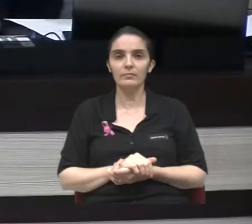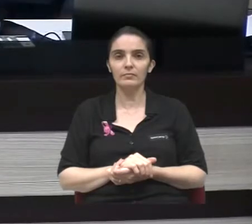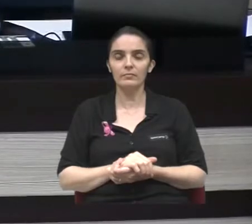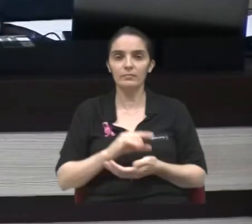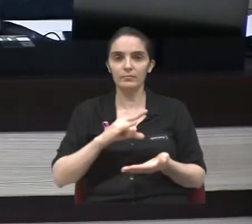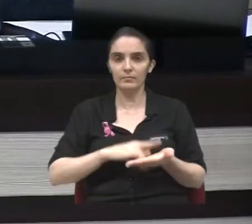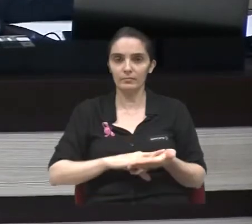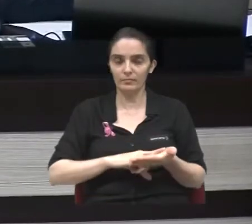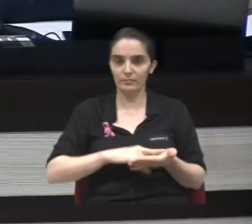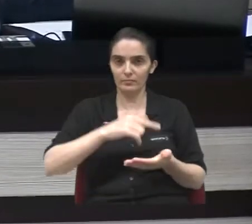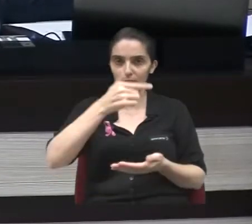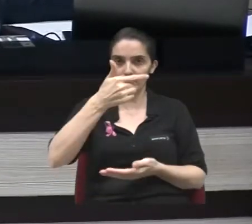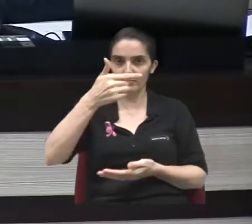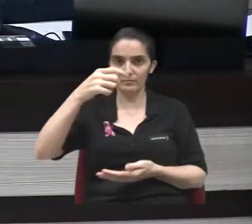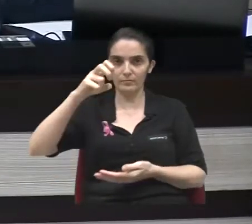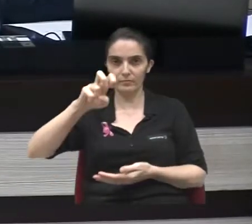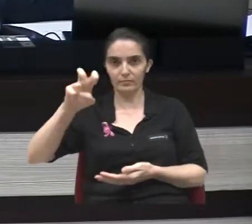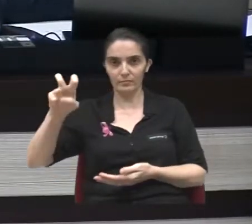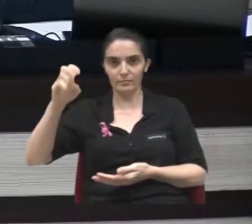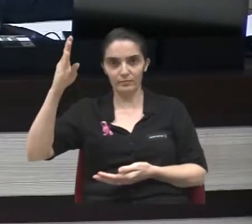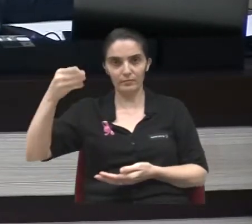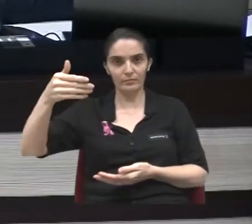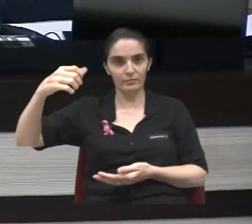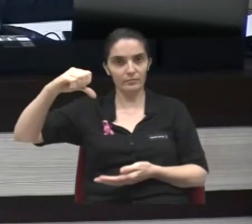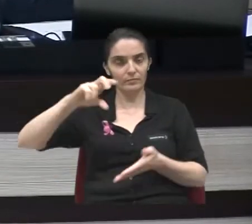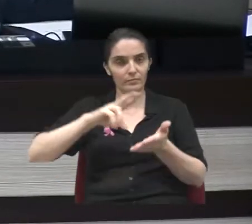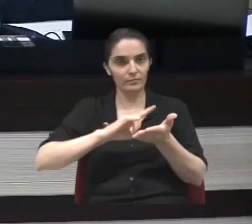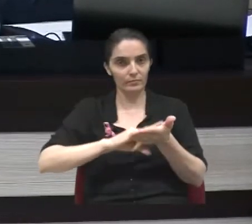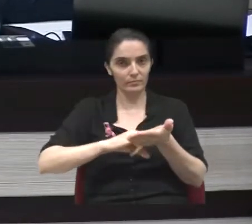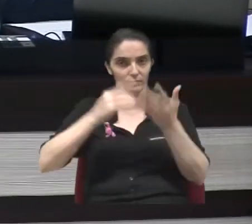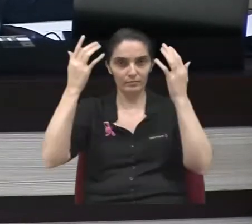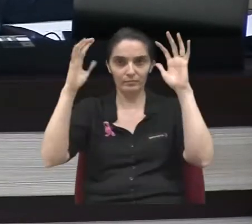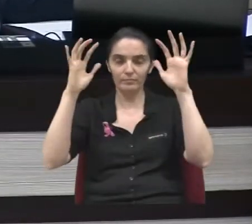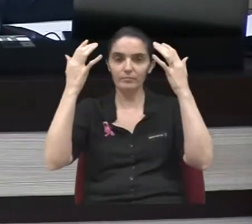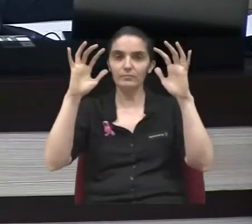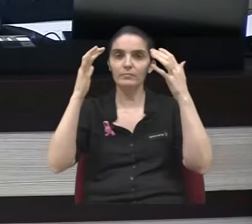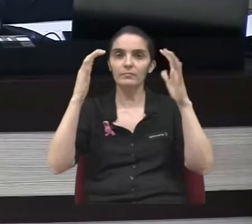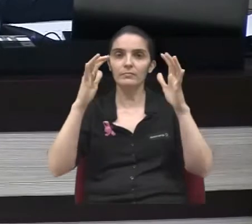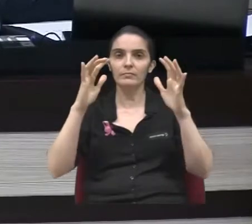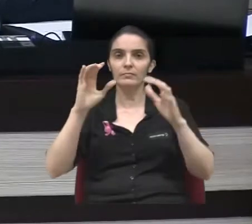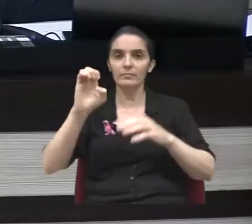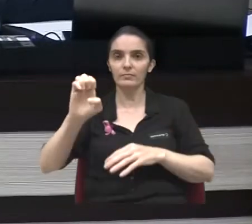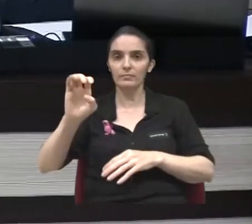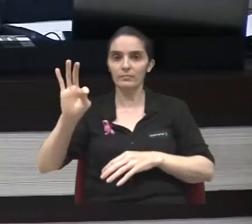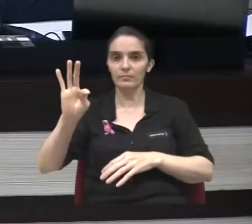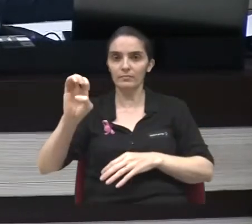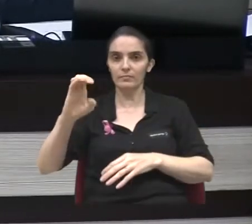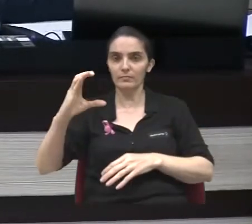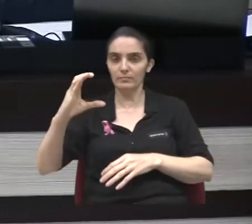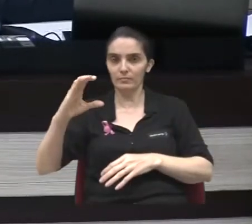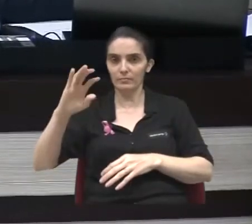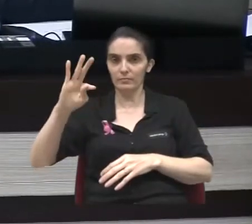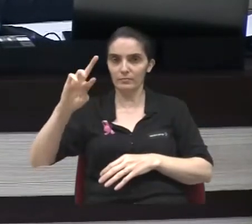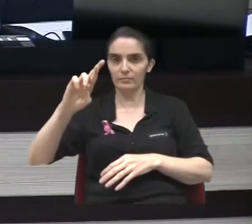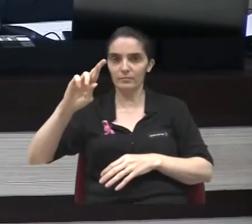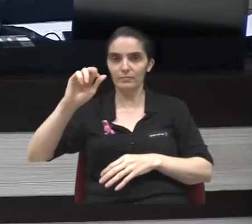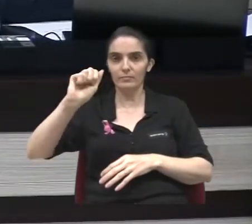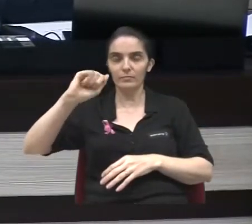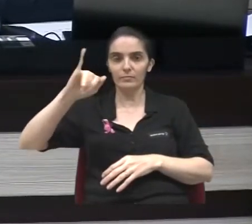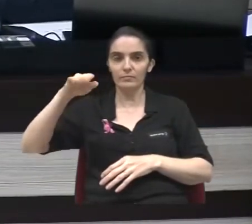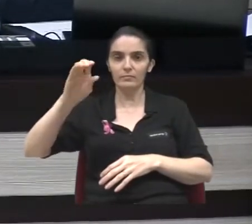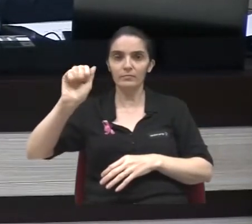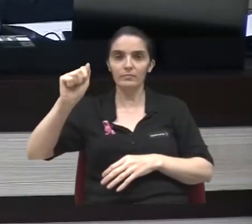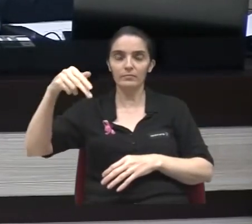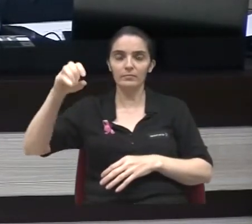Moção 255/2019, moção de aplauso à ETEC Trajano Camargo pela realização da 14ª